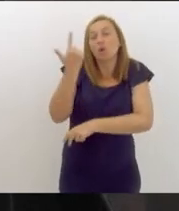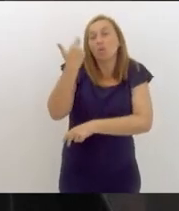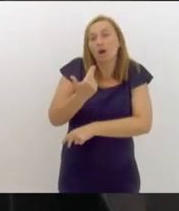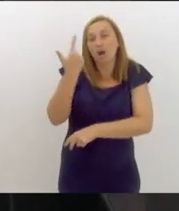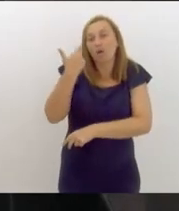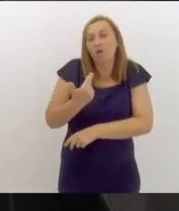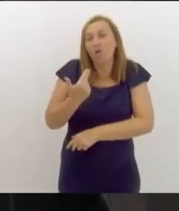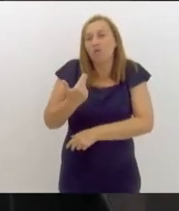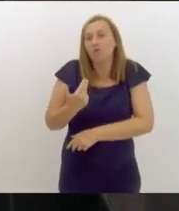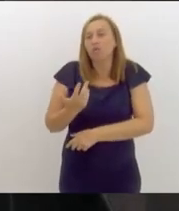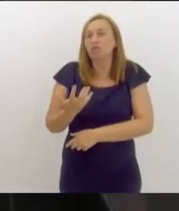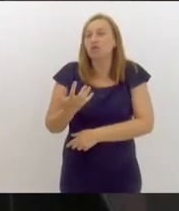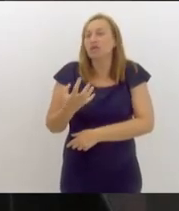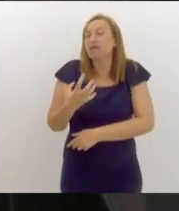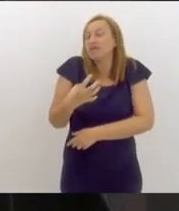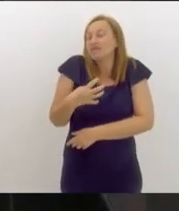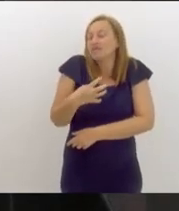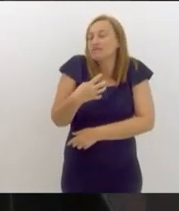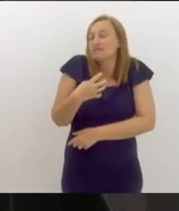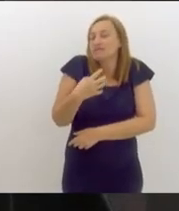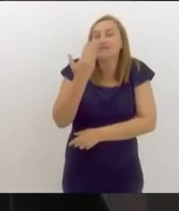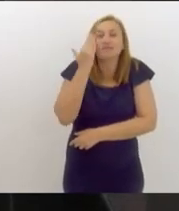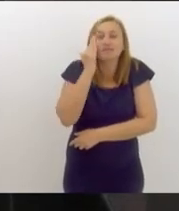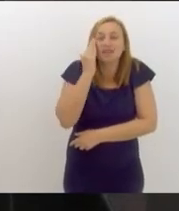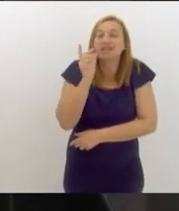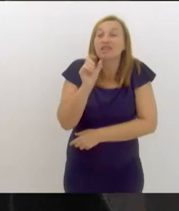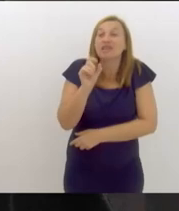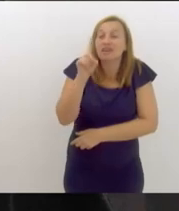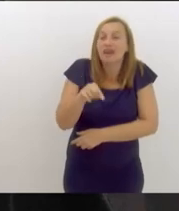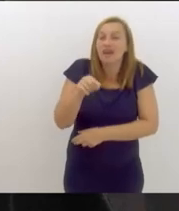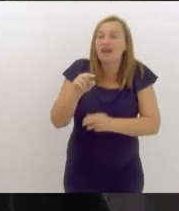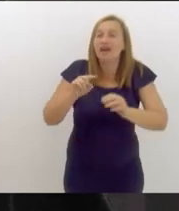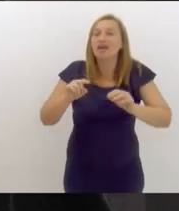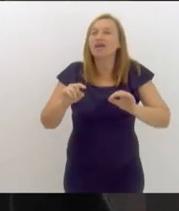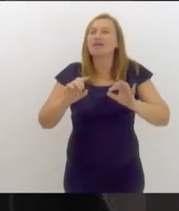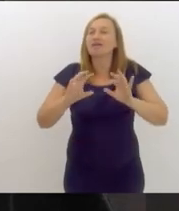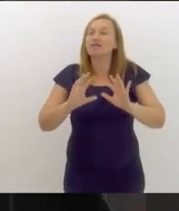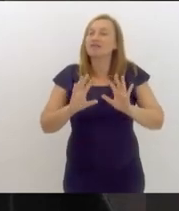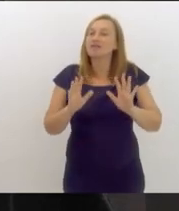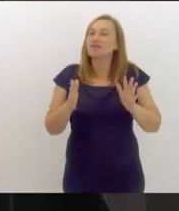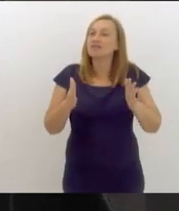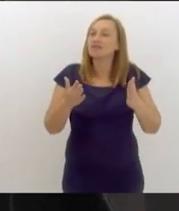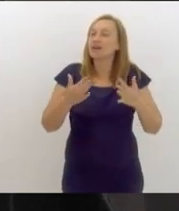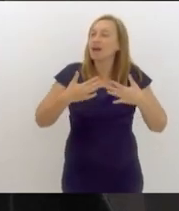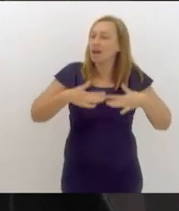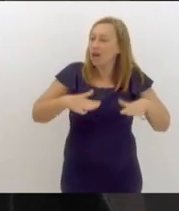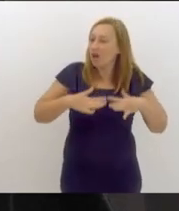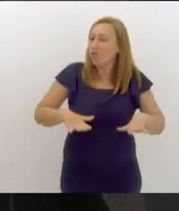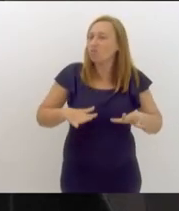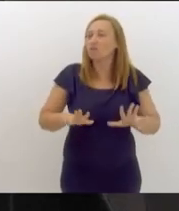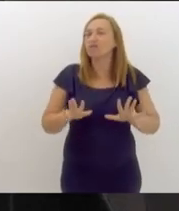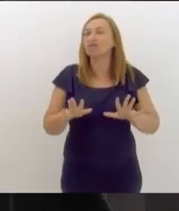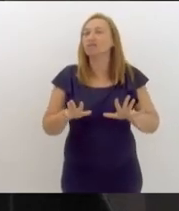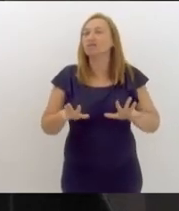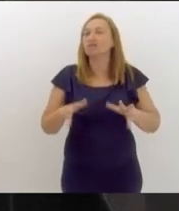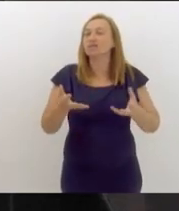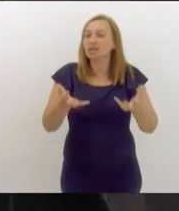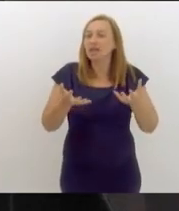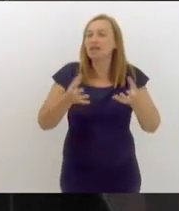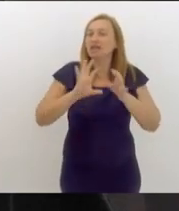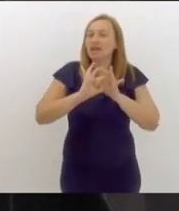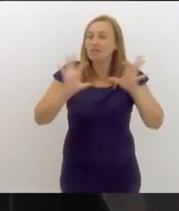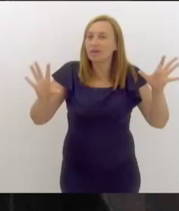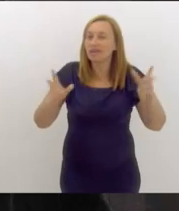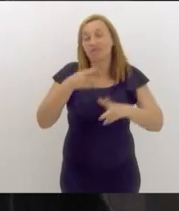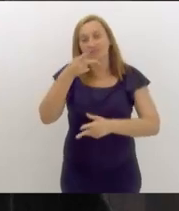o que eles entendiam e nós também entendemos que era uma manifestação pacífica em busca da liberdade